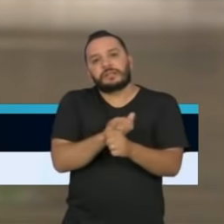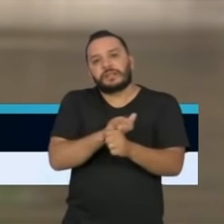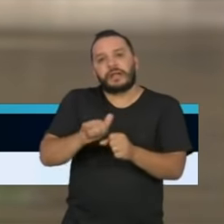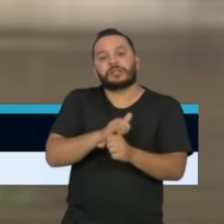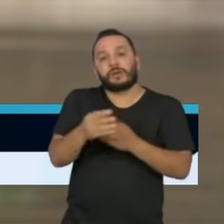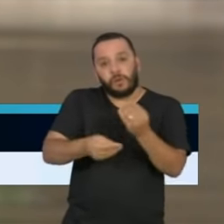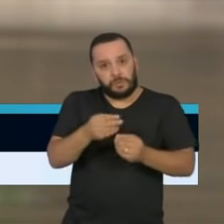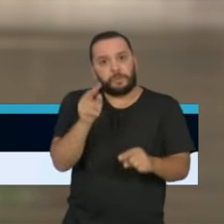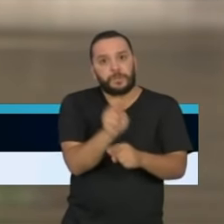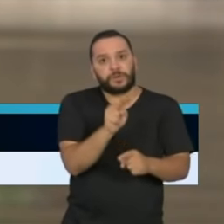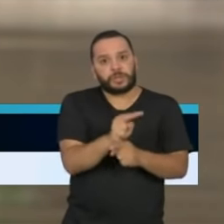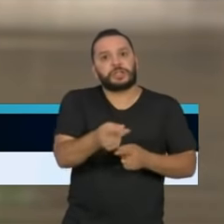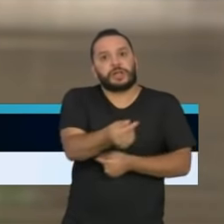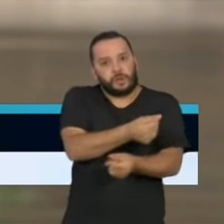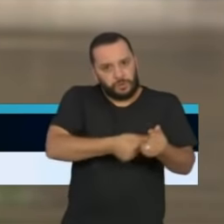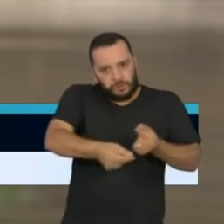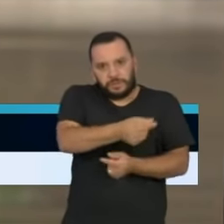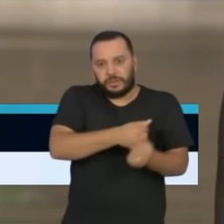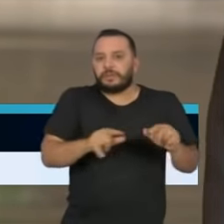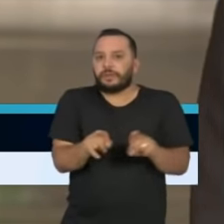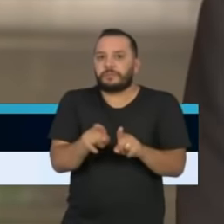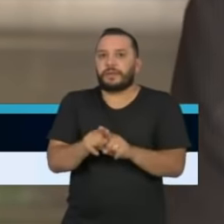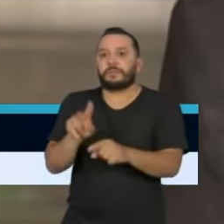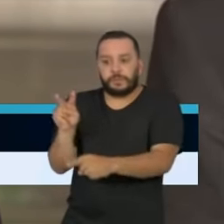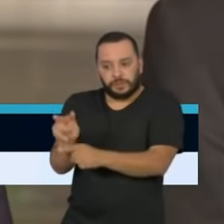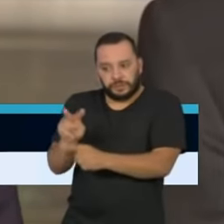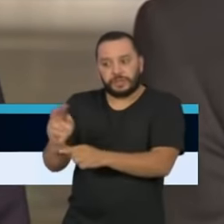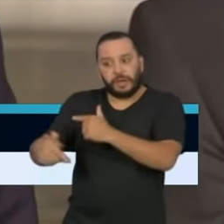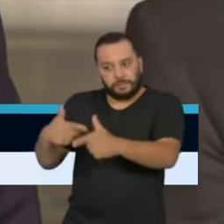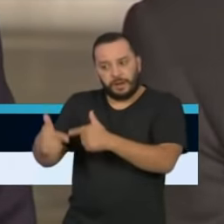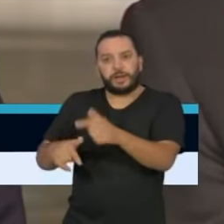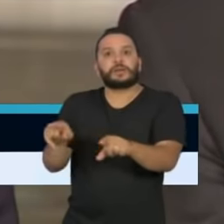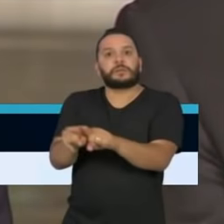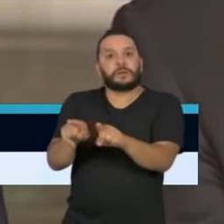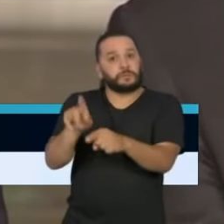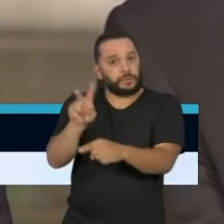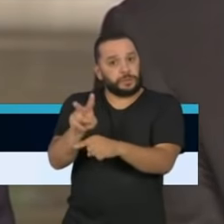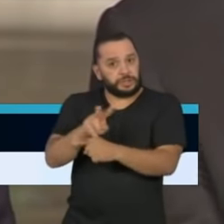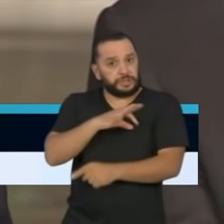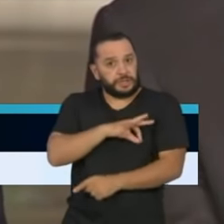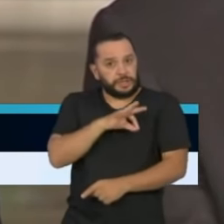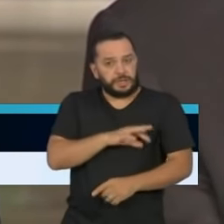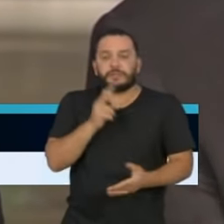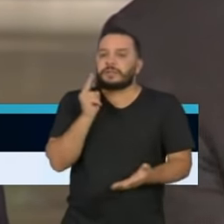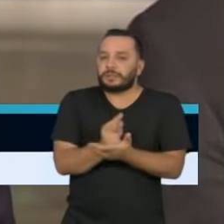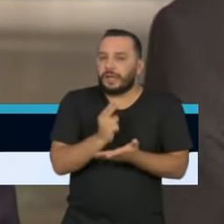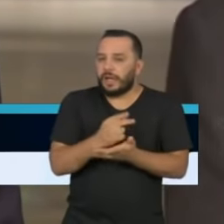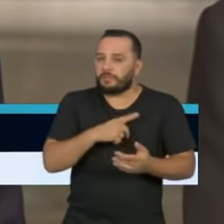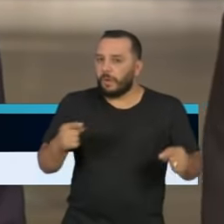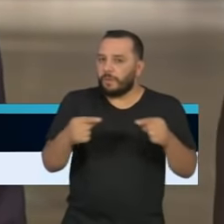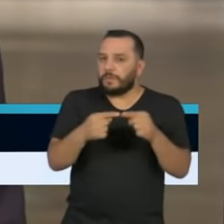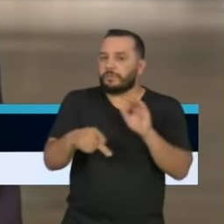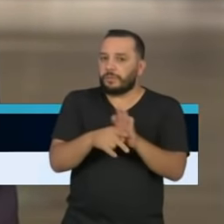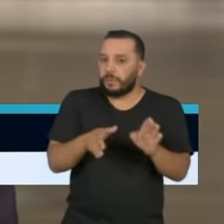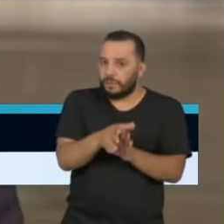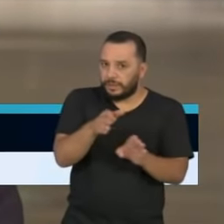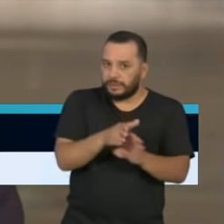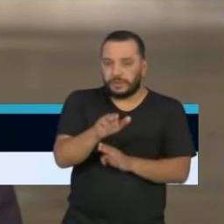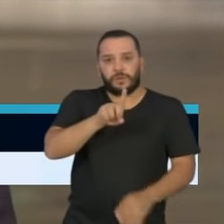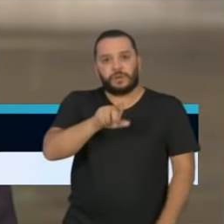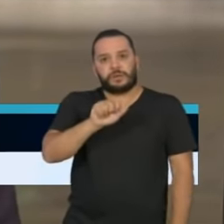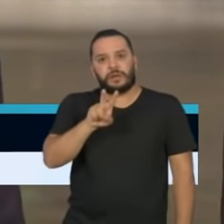atividade econômica e, com isso, proteger empregos e proteger a renda. Mas faremos isso sempre de acordo com as orientações do Dr. Davi